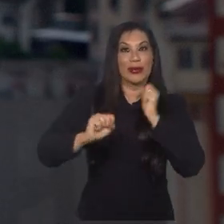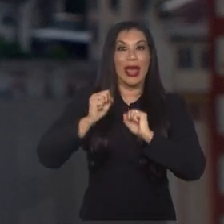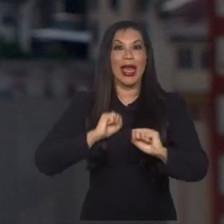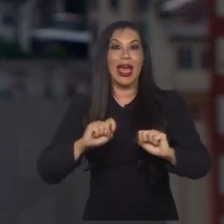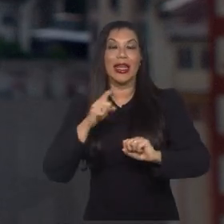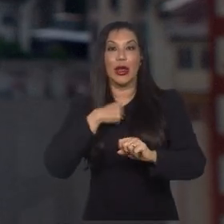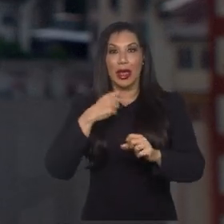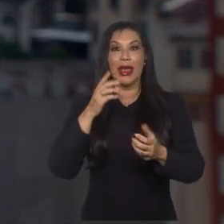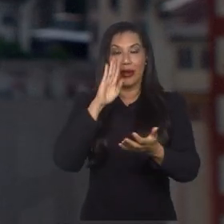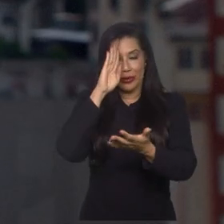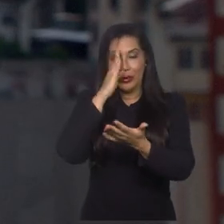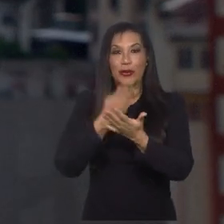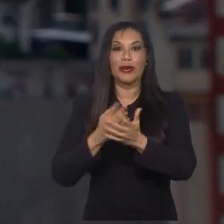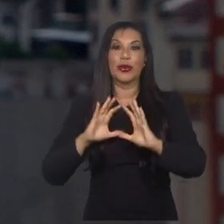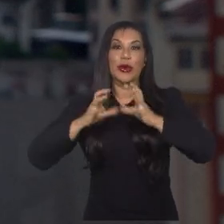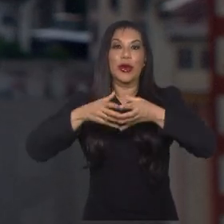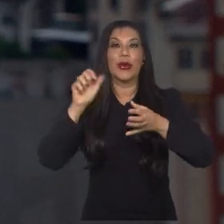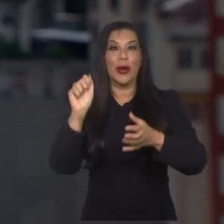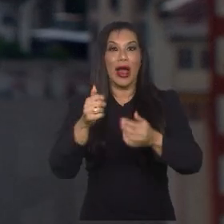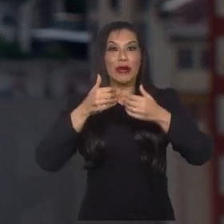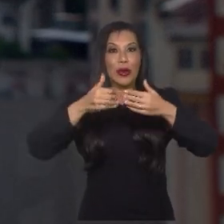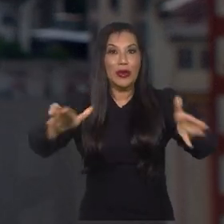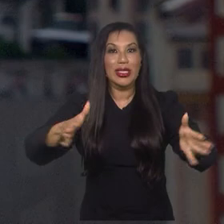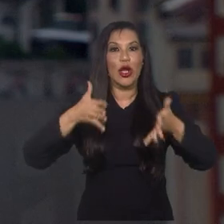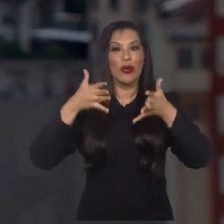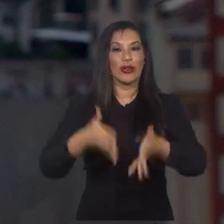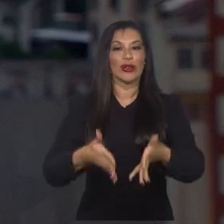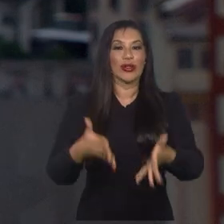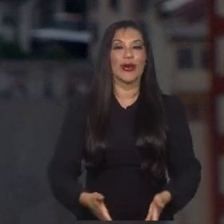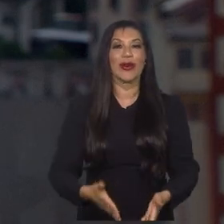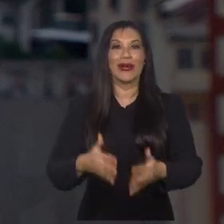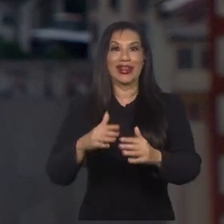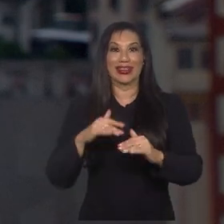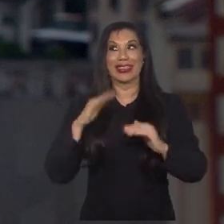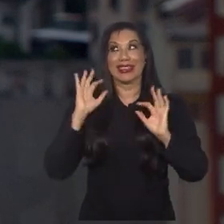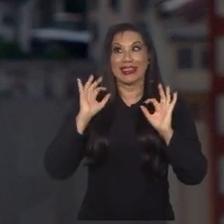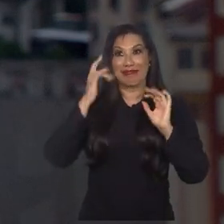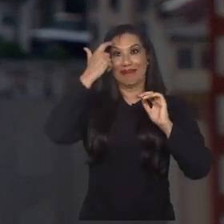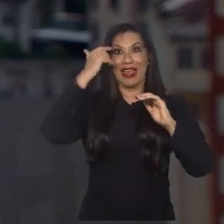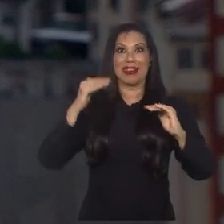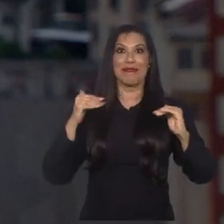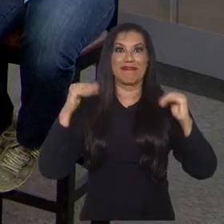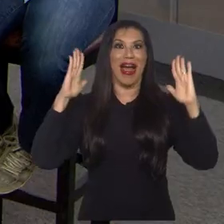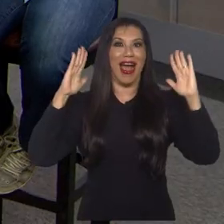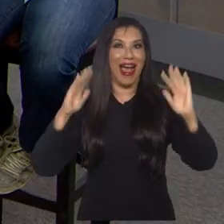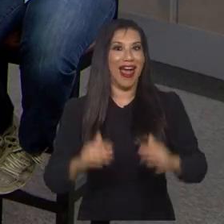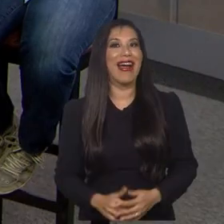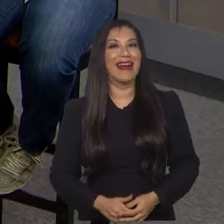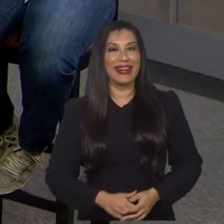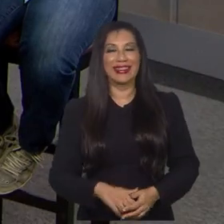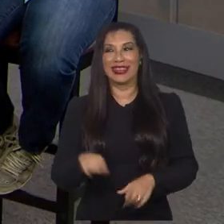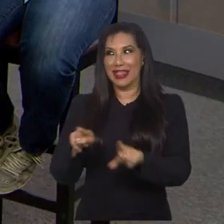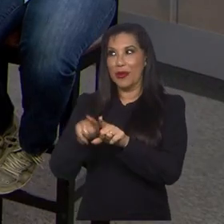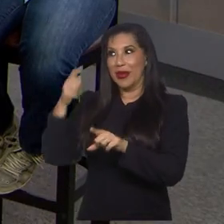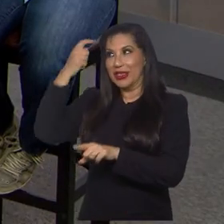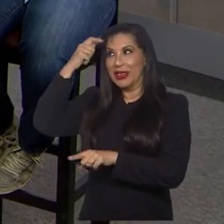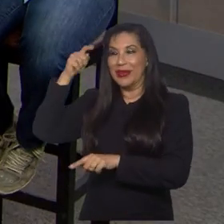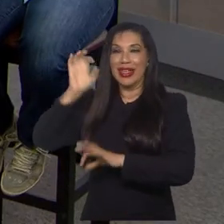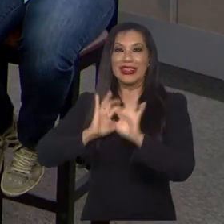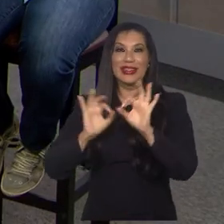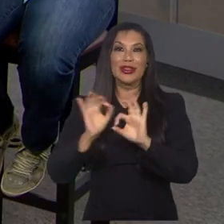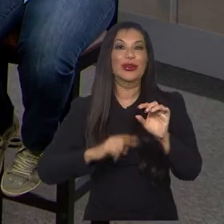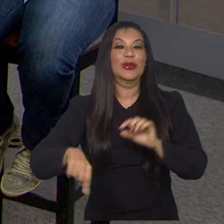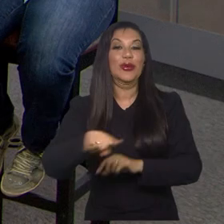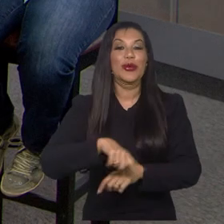bem alta no Grupo A, porque é o grupo que vai abrir os jogos, né? Então... lá em cima. Lá em cima. Tá em cima também, Amanda, essa